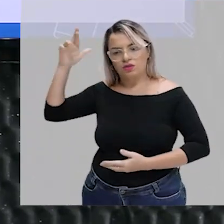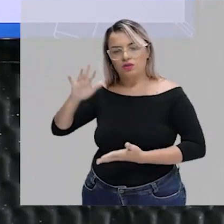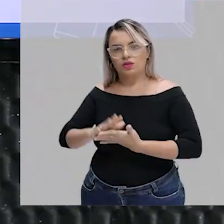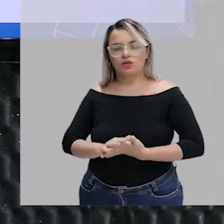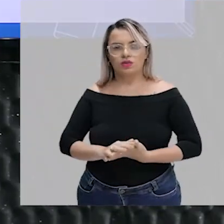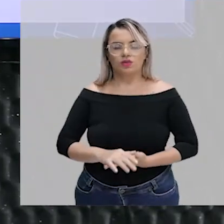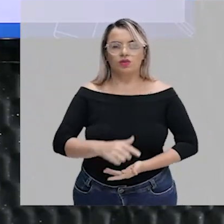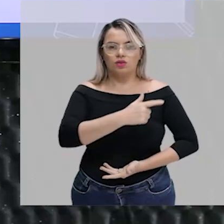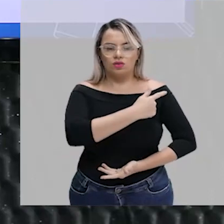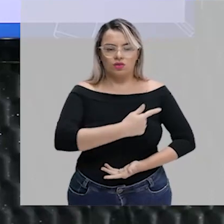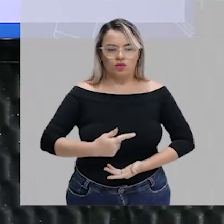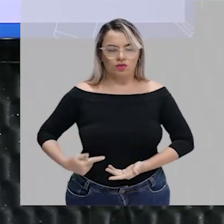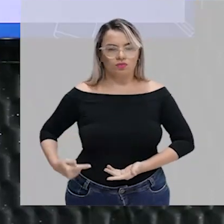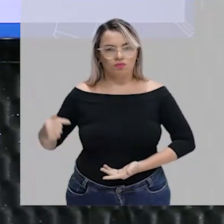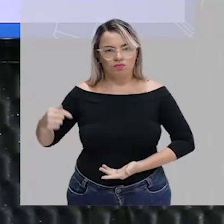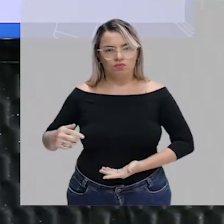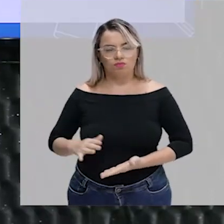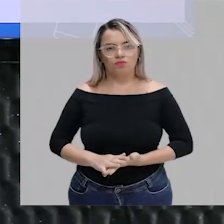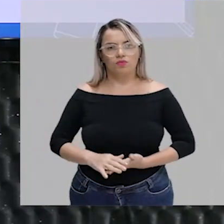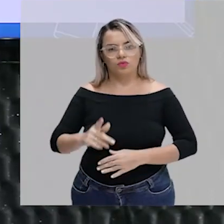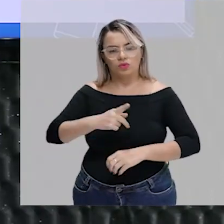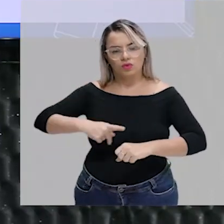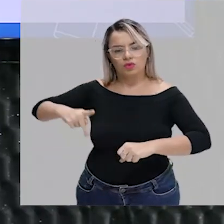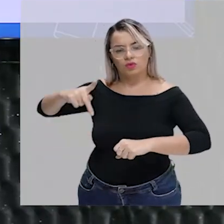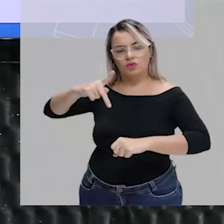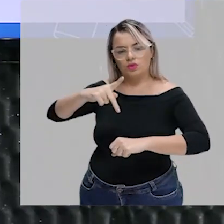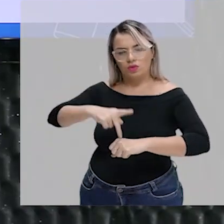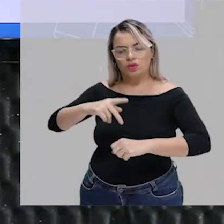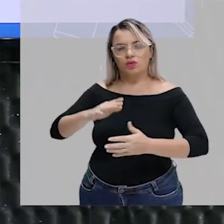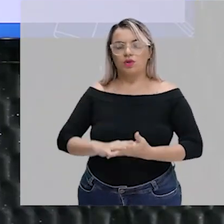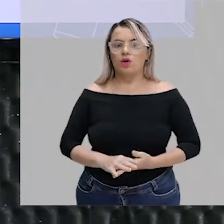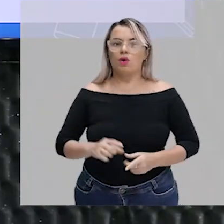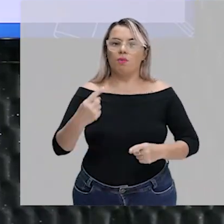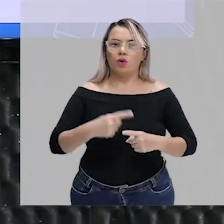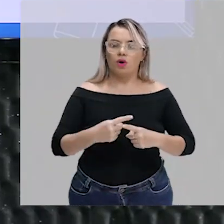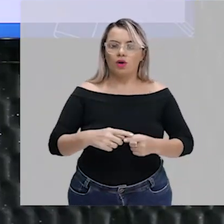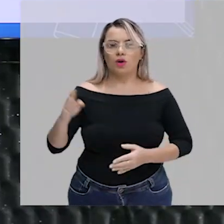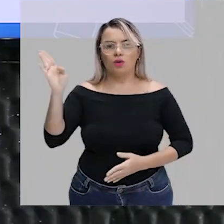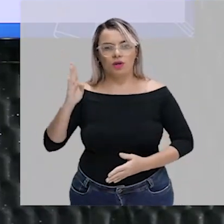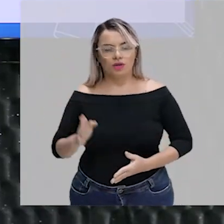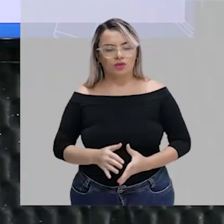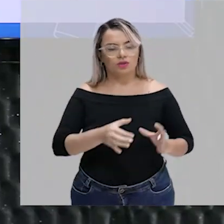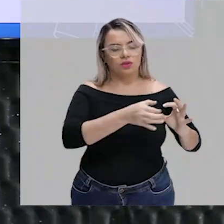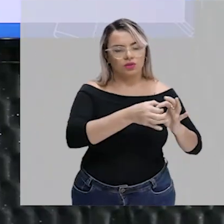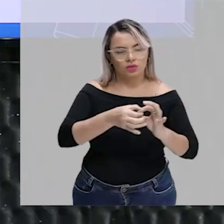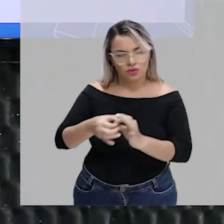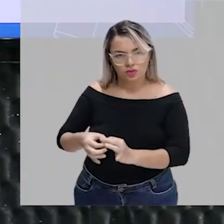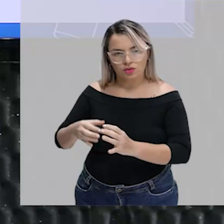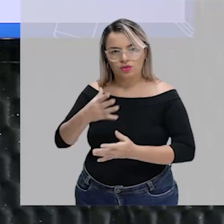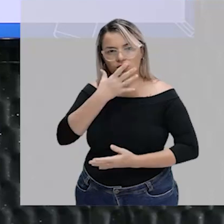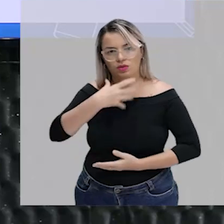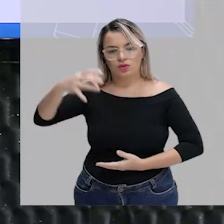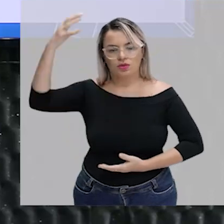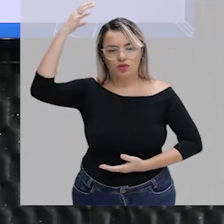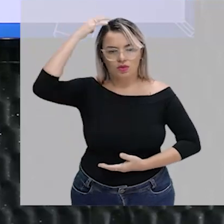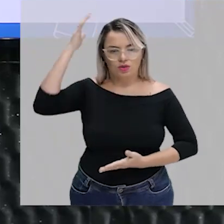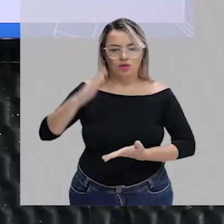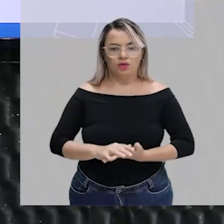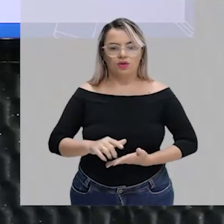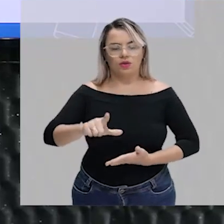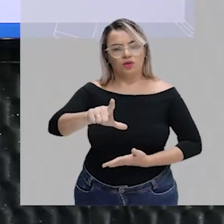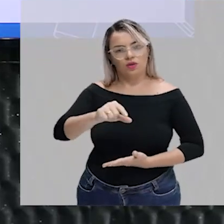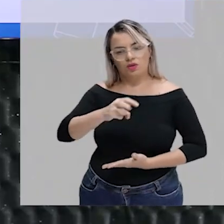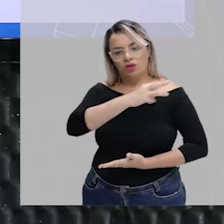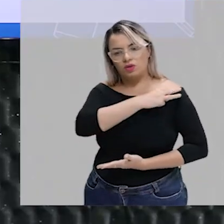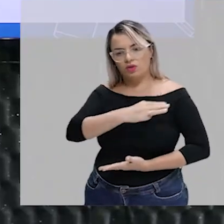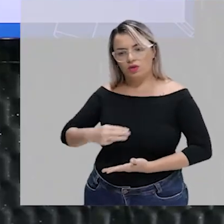as duas coisas. Chefe de Estado, chefe de governo, porque o Brasil era uma monarquia nesse contexto. E ele escolhe os ministros entre